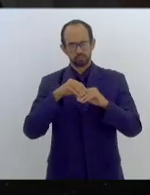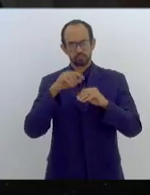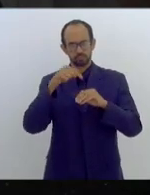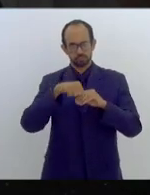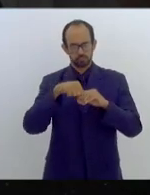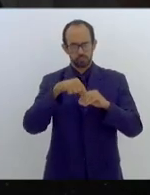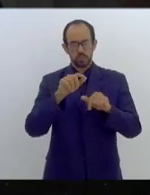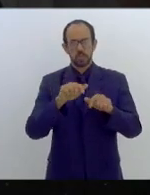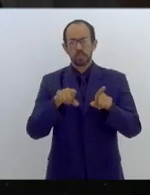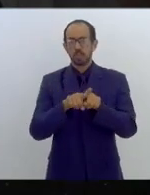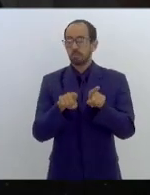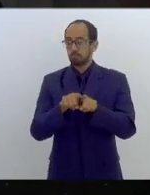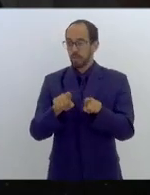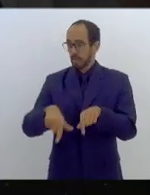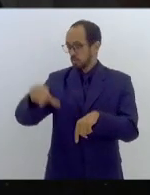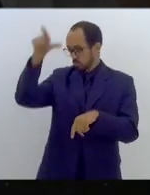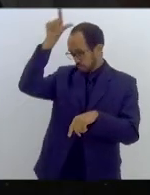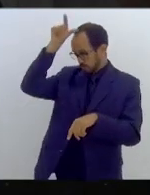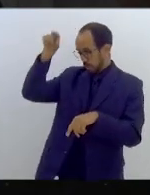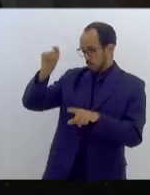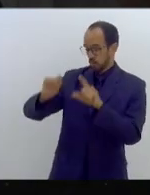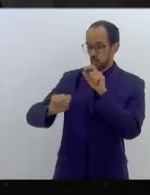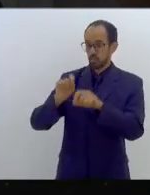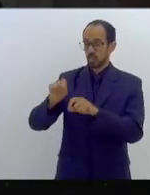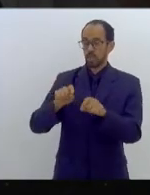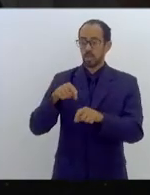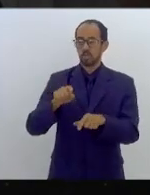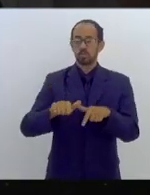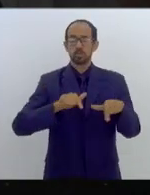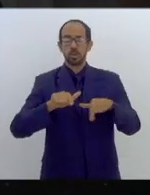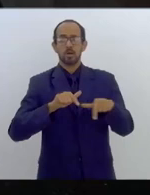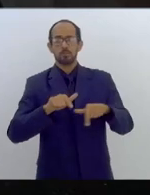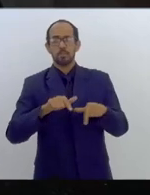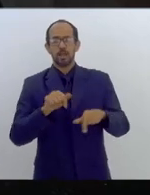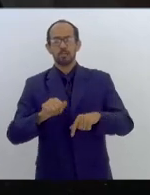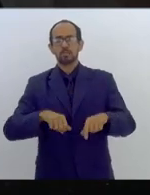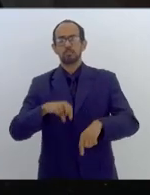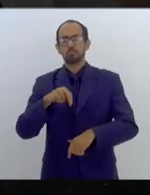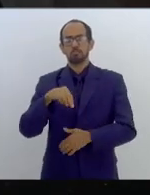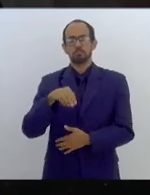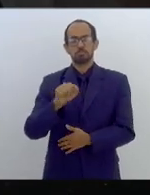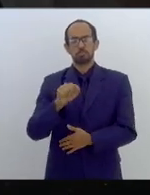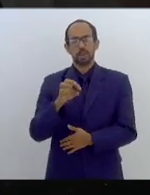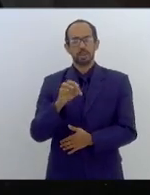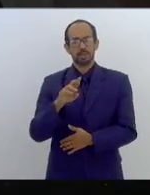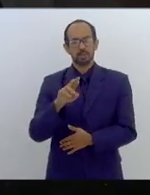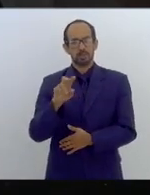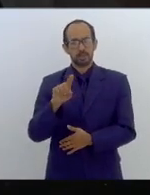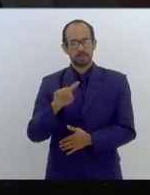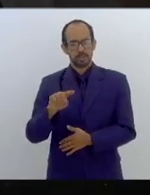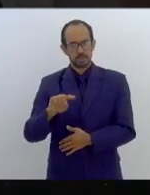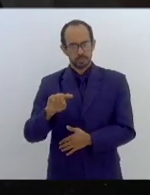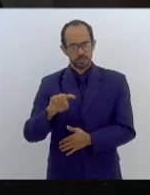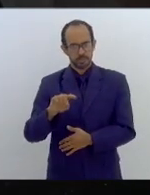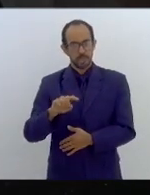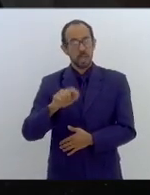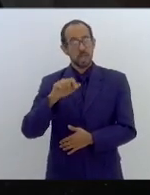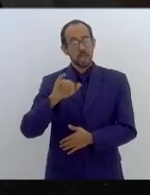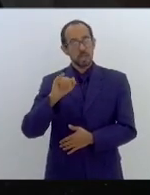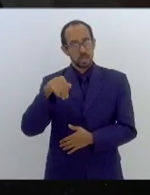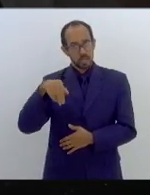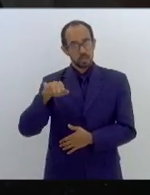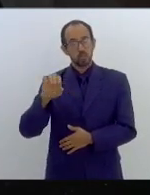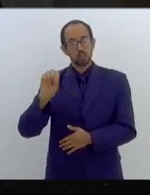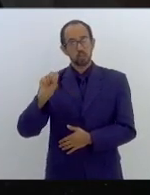também, Luiz Paulo, com o trabalho de elaboração da chamada matriz insumo-produto. Né? Esse trabalho importante também feito pela LERJ